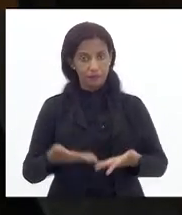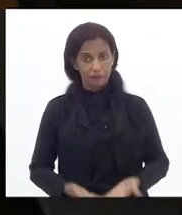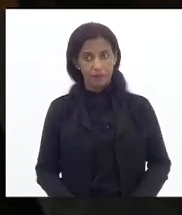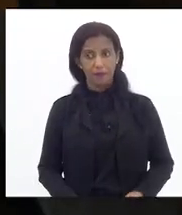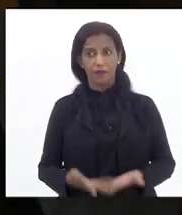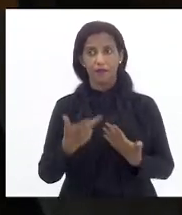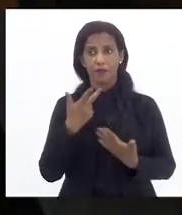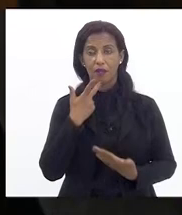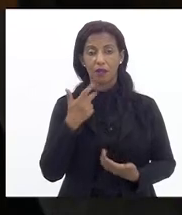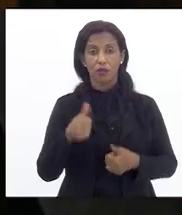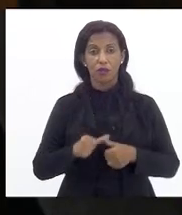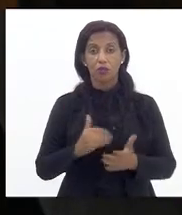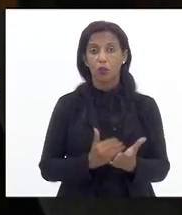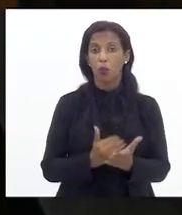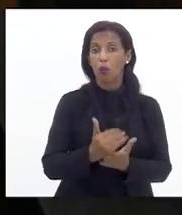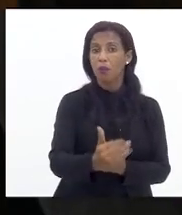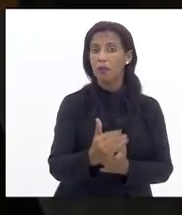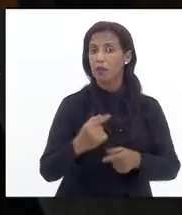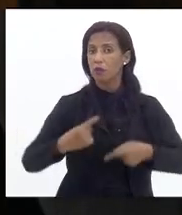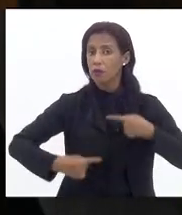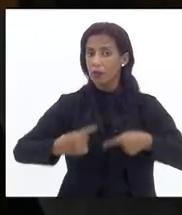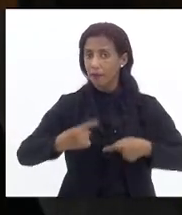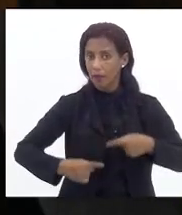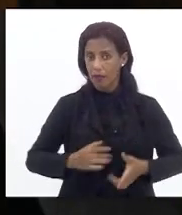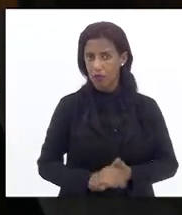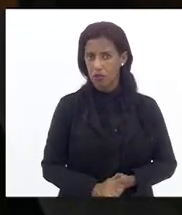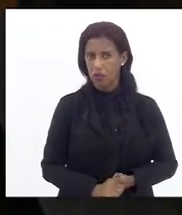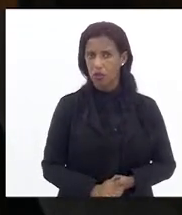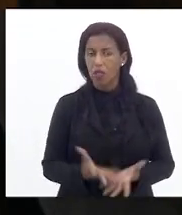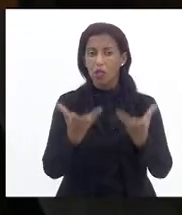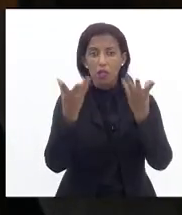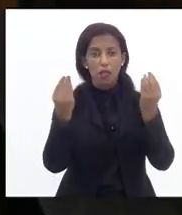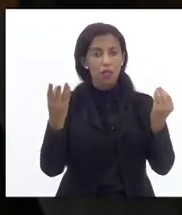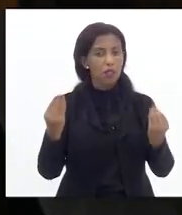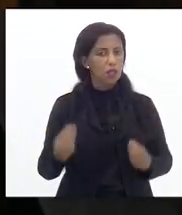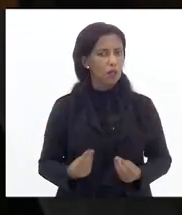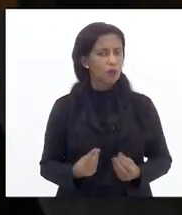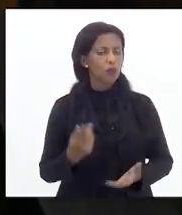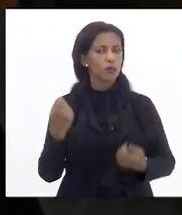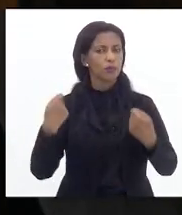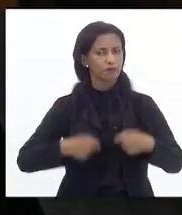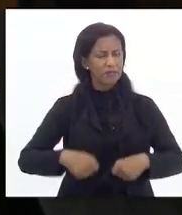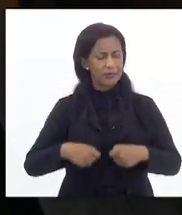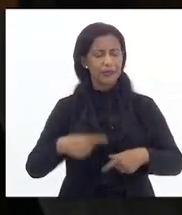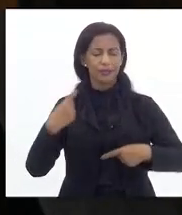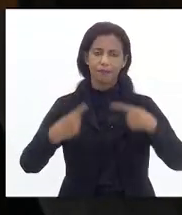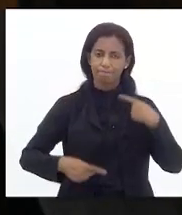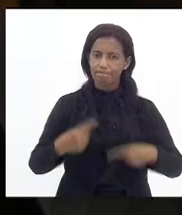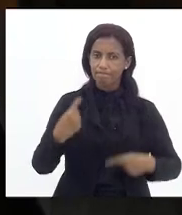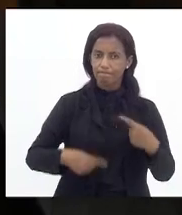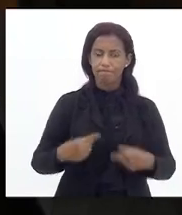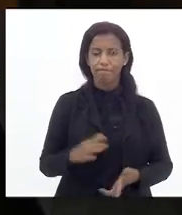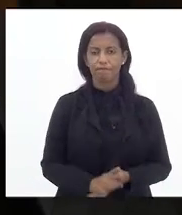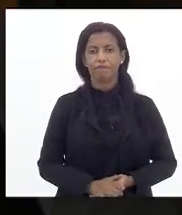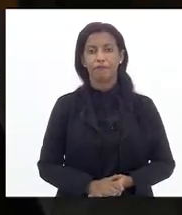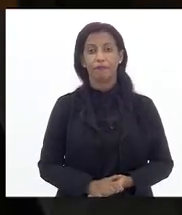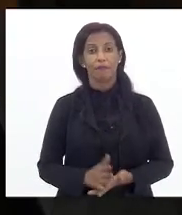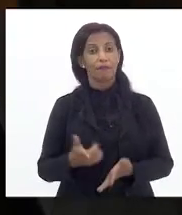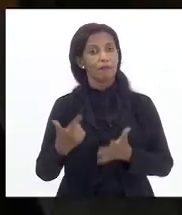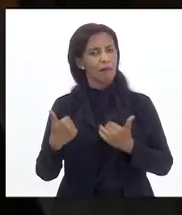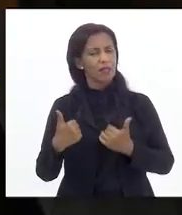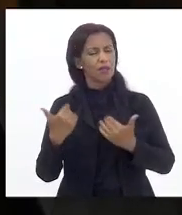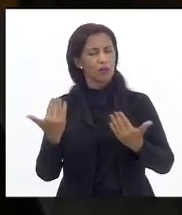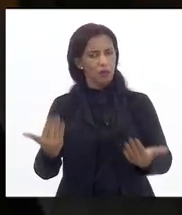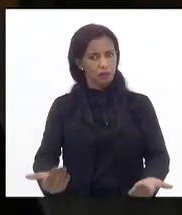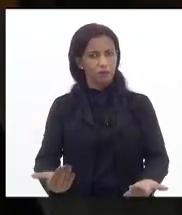hoje só estamos iniciando esse debate e muito ainda temos que debater mas eu quero de ante-mão